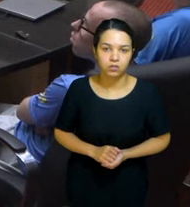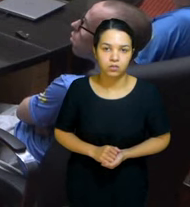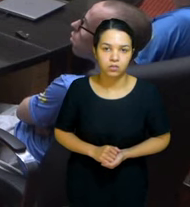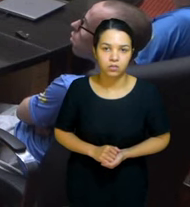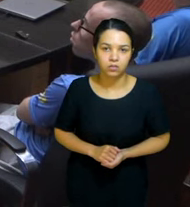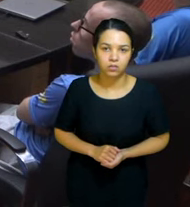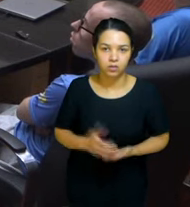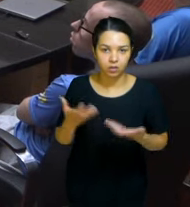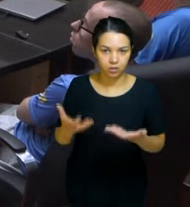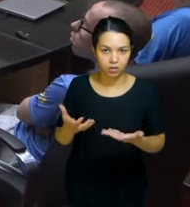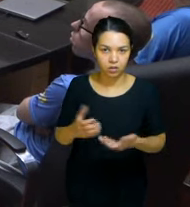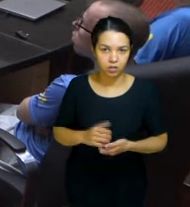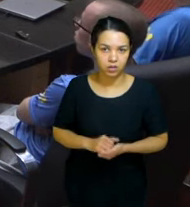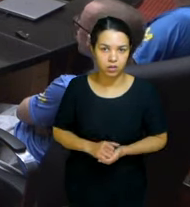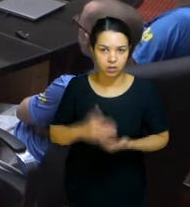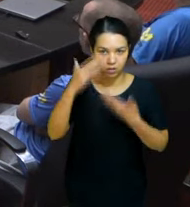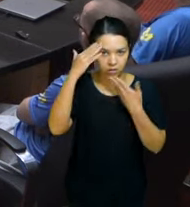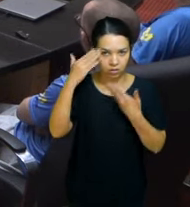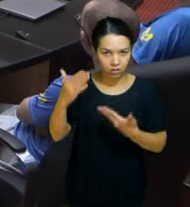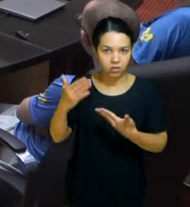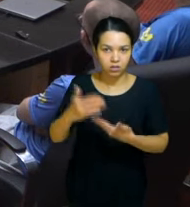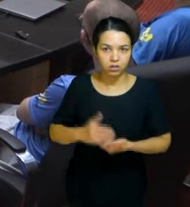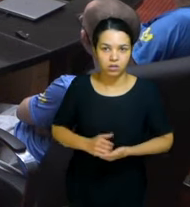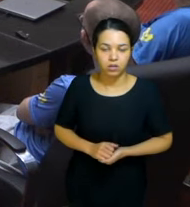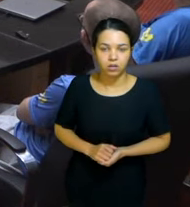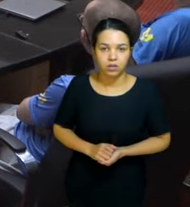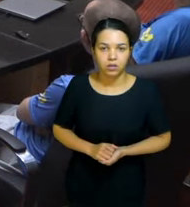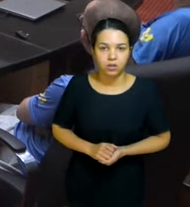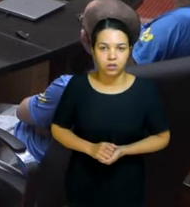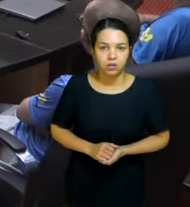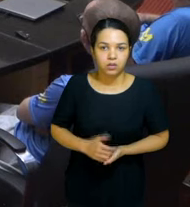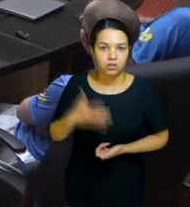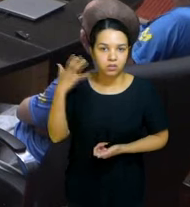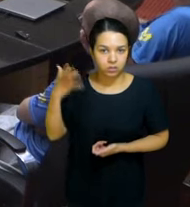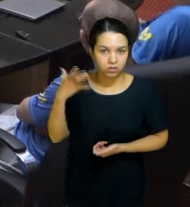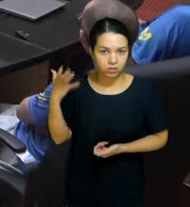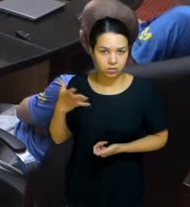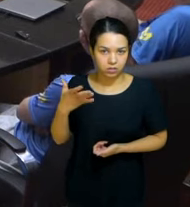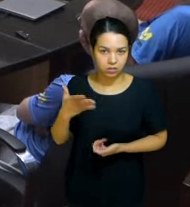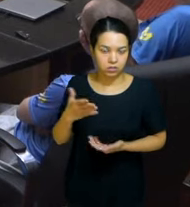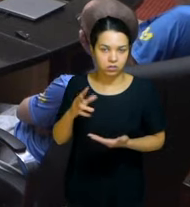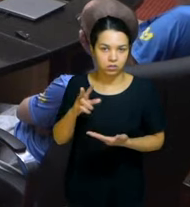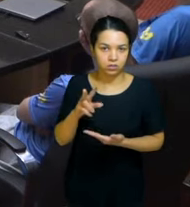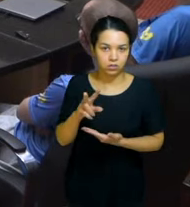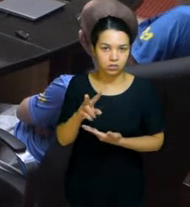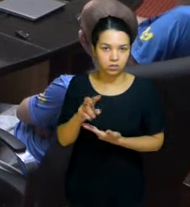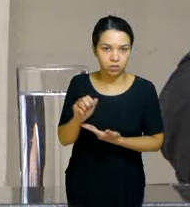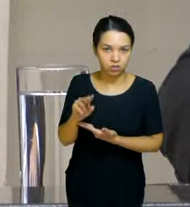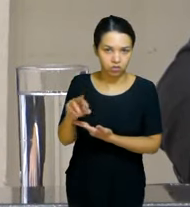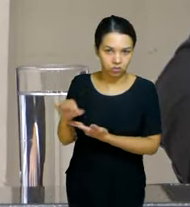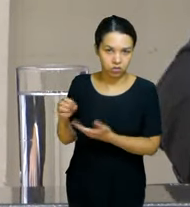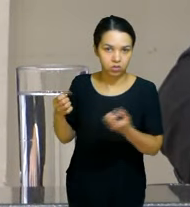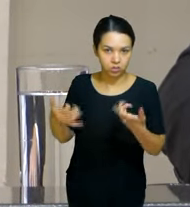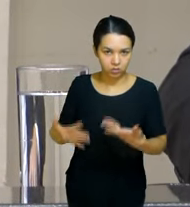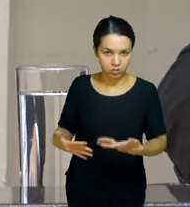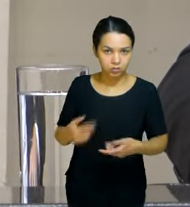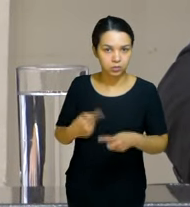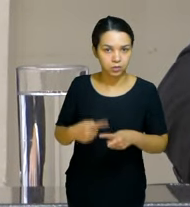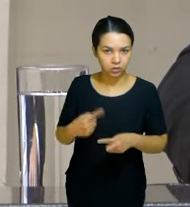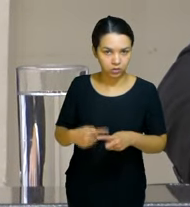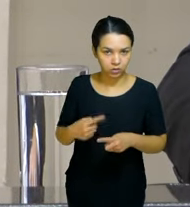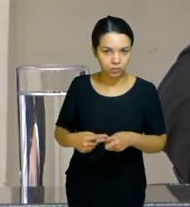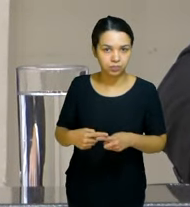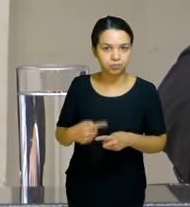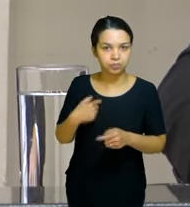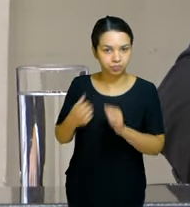Quero agradecer as palavras do Galdino, porque eu convivo com o Galdino